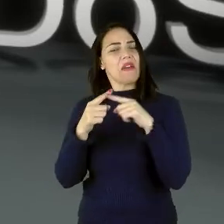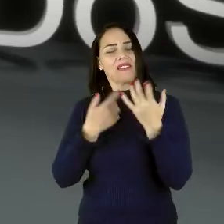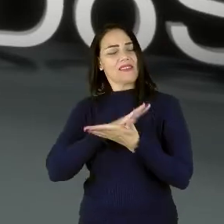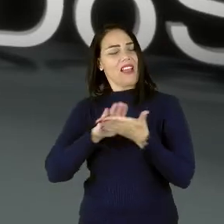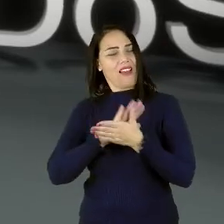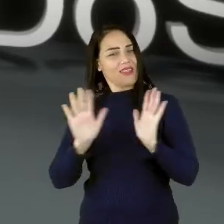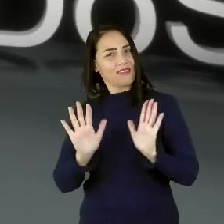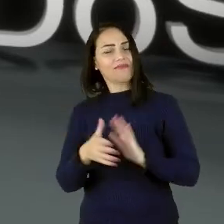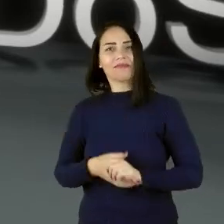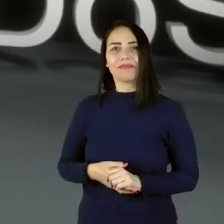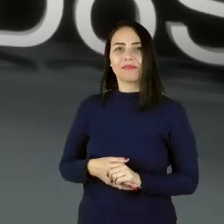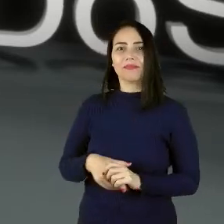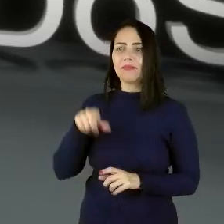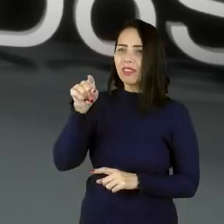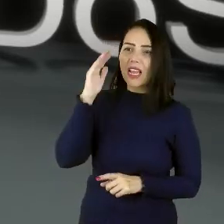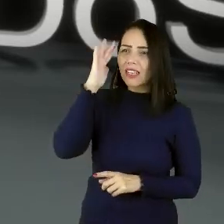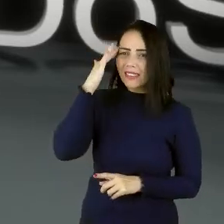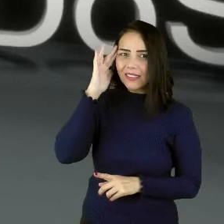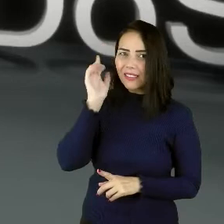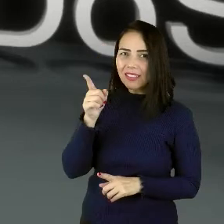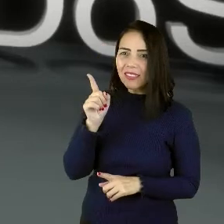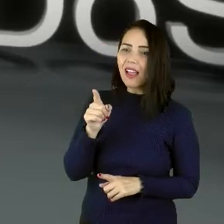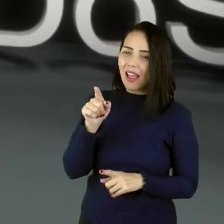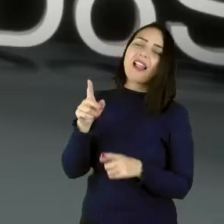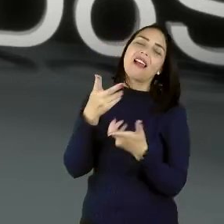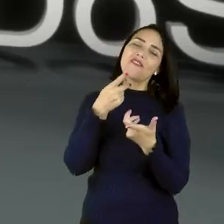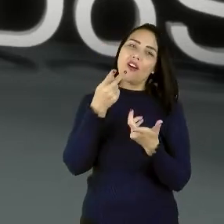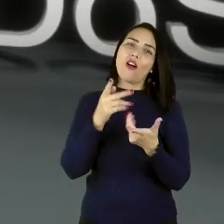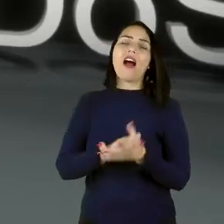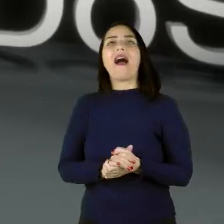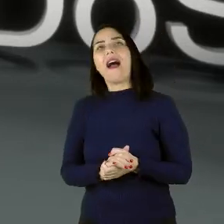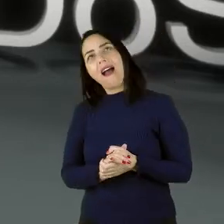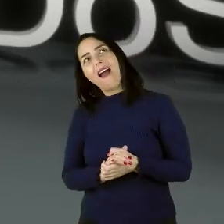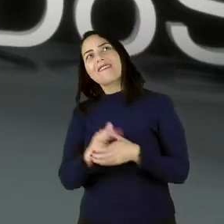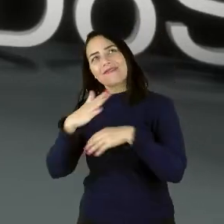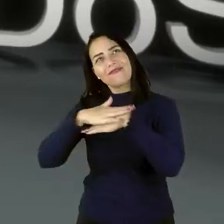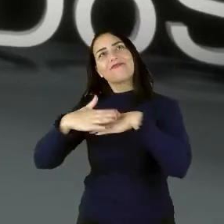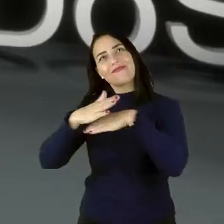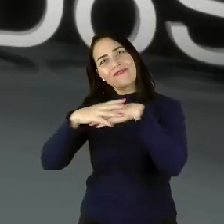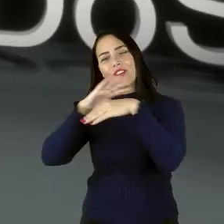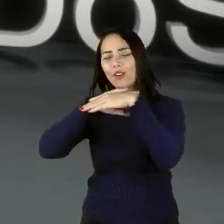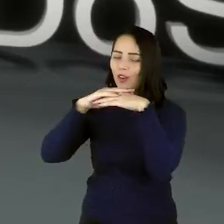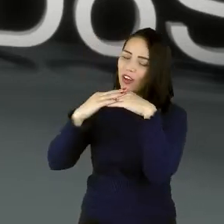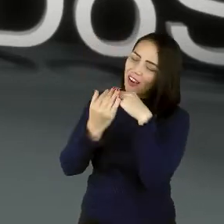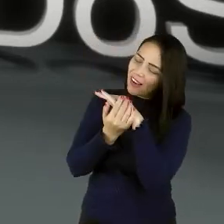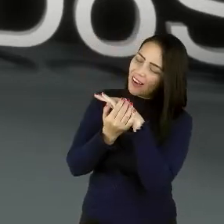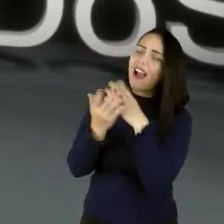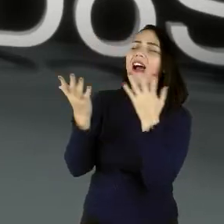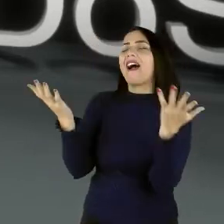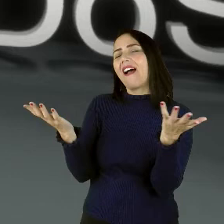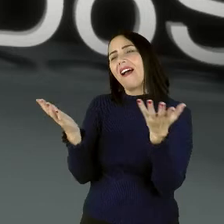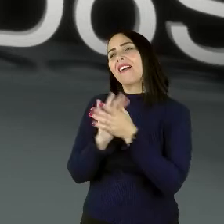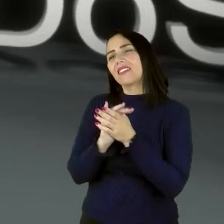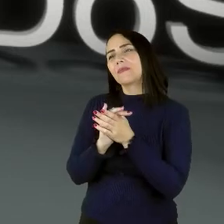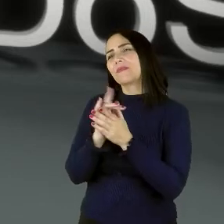de nada. Não convencido com a minha explicação, ele pegou carinhosamente nas minhas mãos e